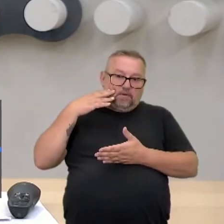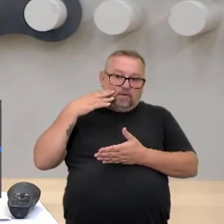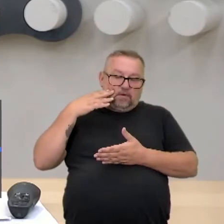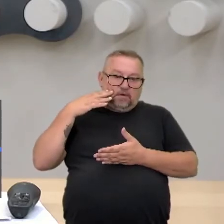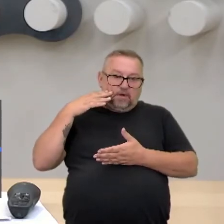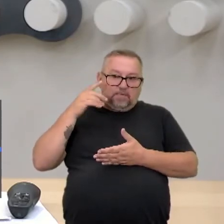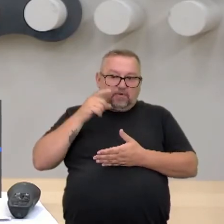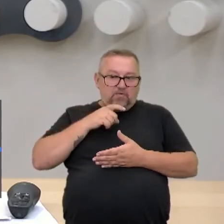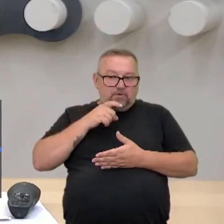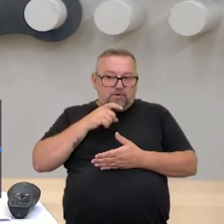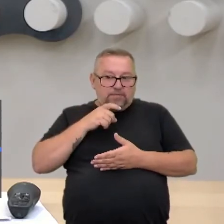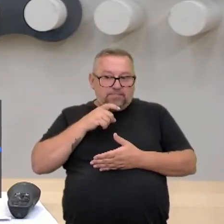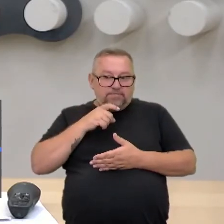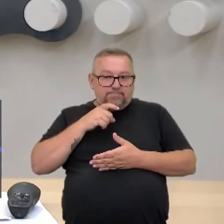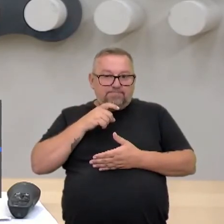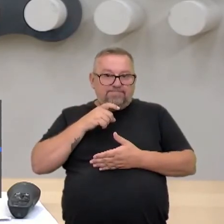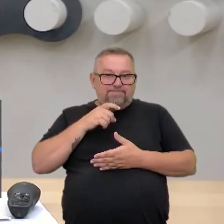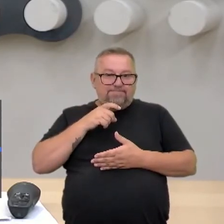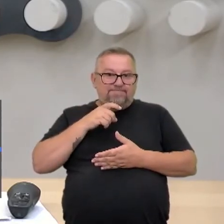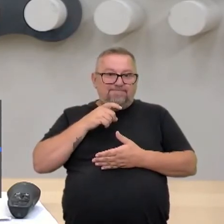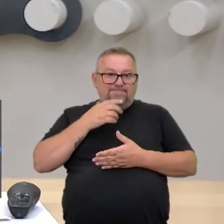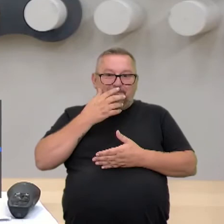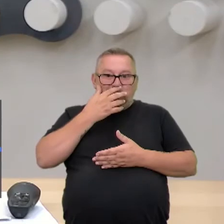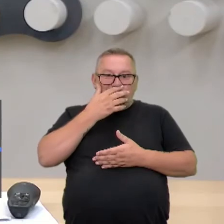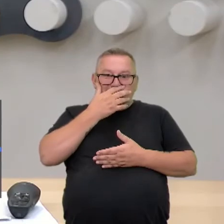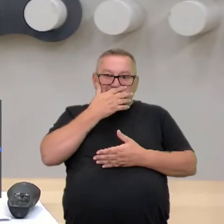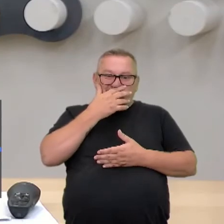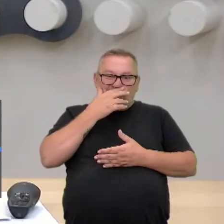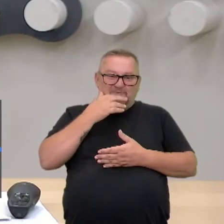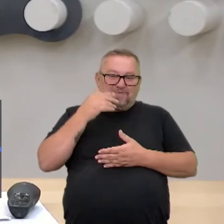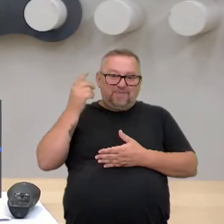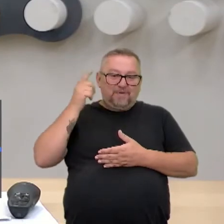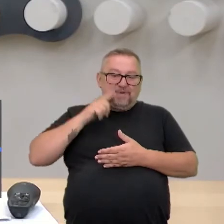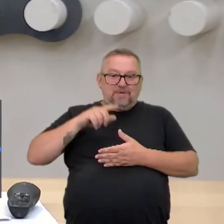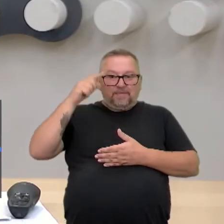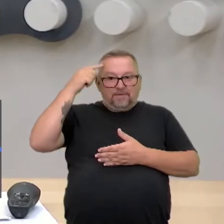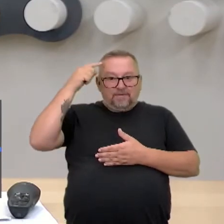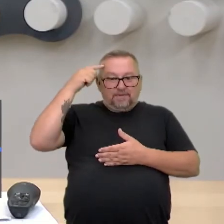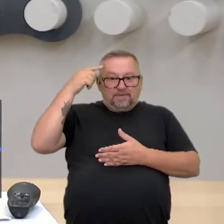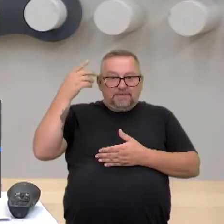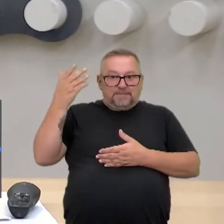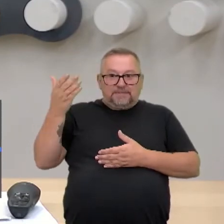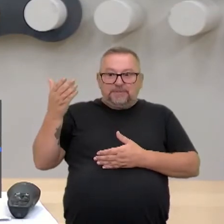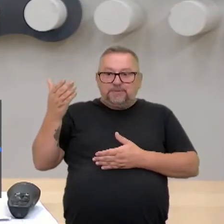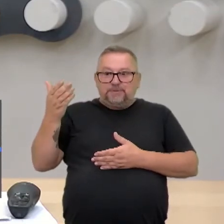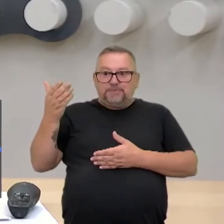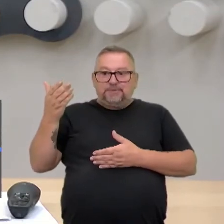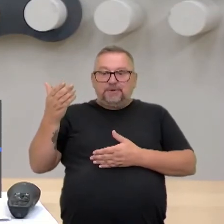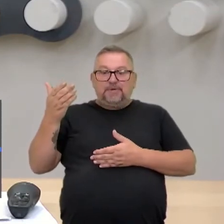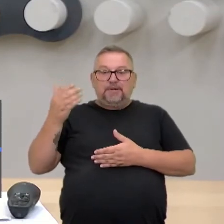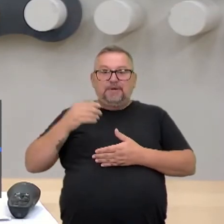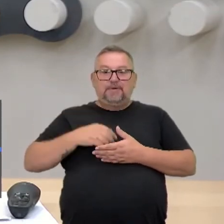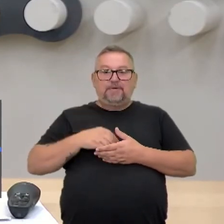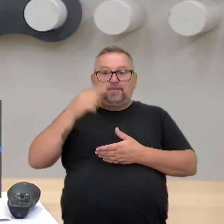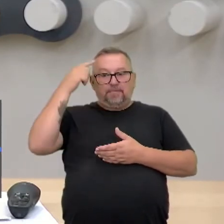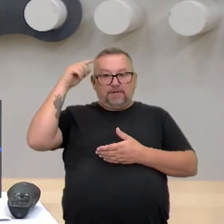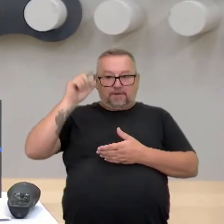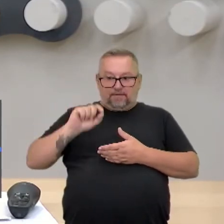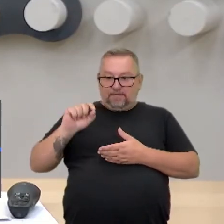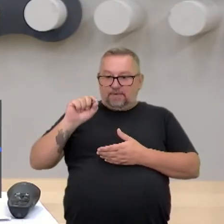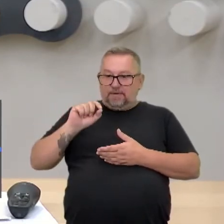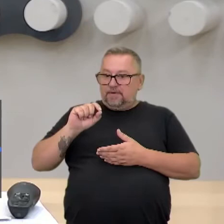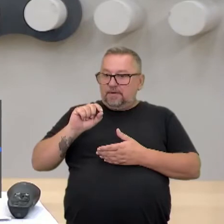falso e ele pensou nisso e ele não conseguia mais deixar de pensar nisso E aí ele pensava o